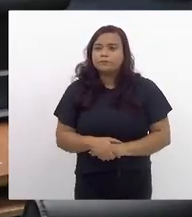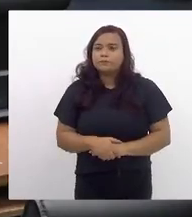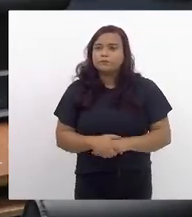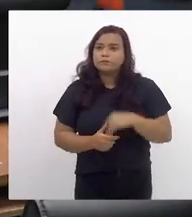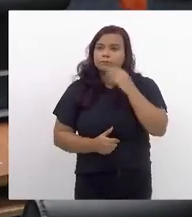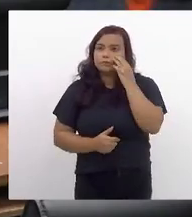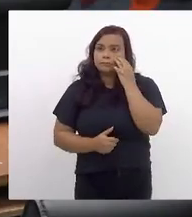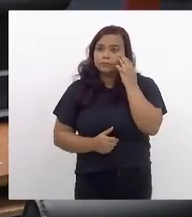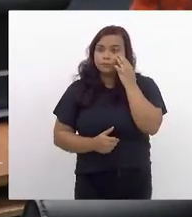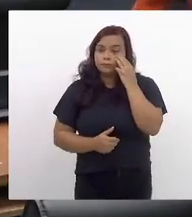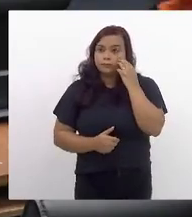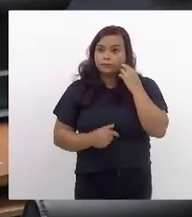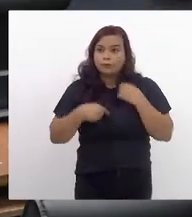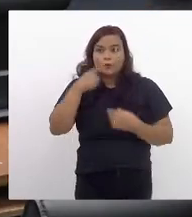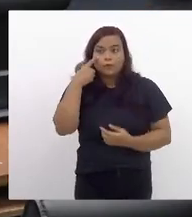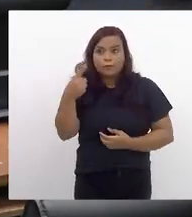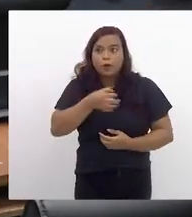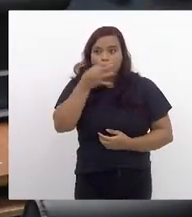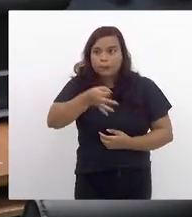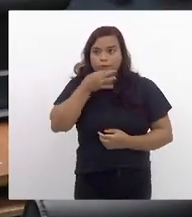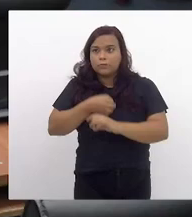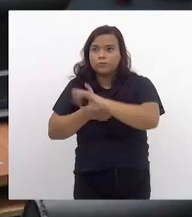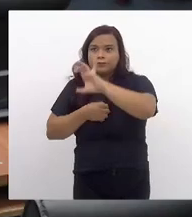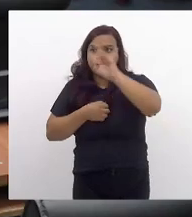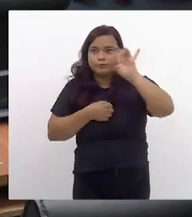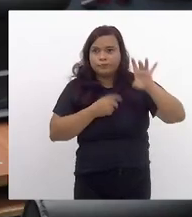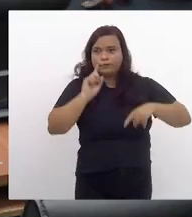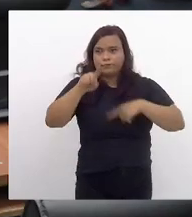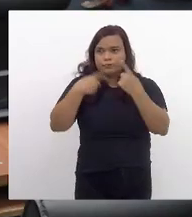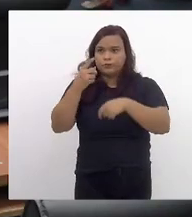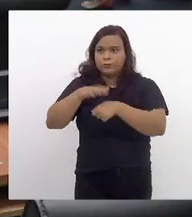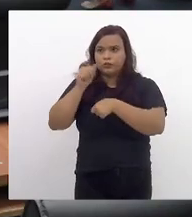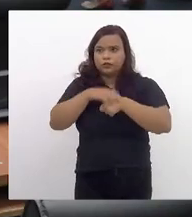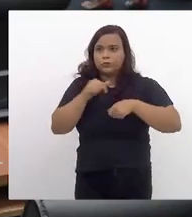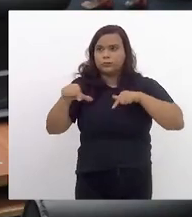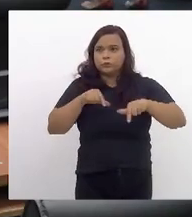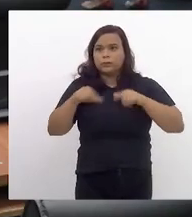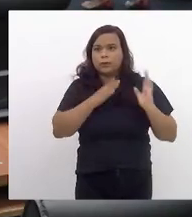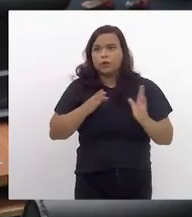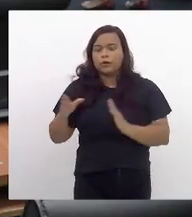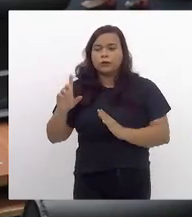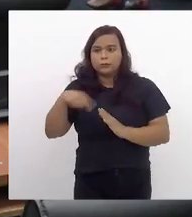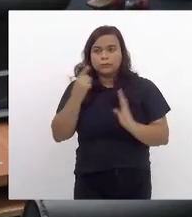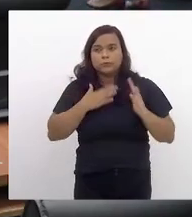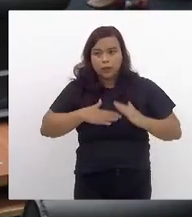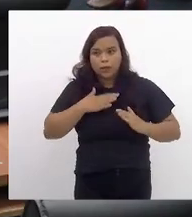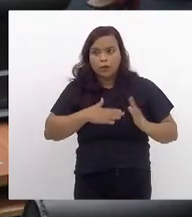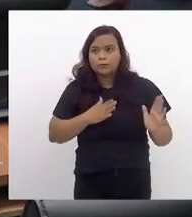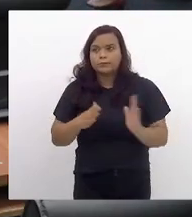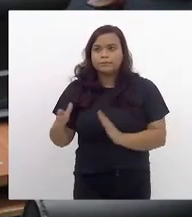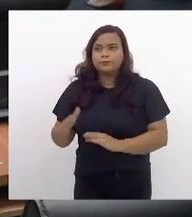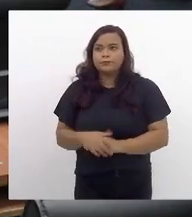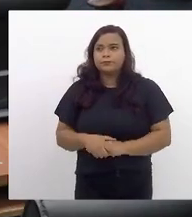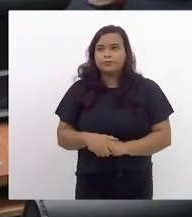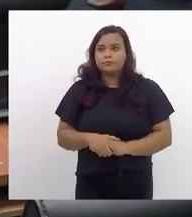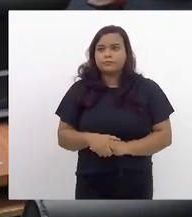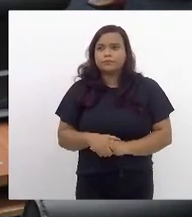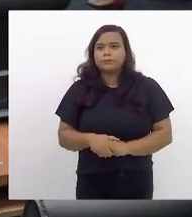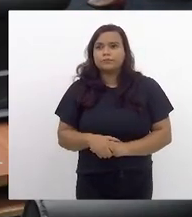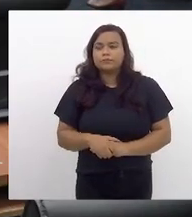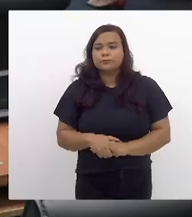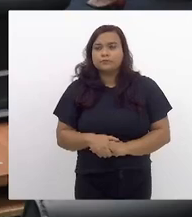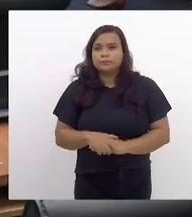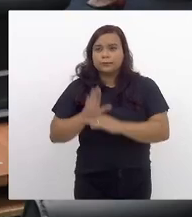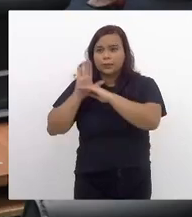Vamos colher um parecer aqui de uma comissão. De eu que chamo os trabalhos da tranquilamente. Ordem. Tranquilamente. Que a gente... Para ajudar. Vamos fazer. Vamos ajudar a